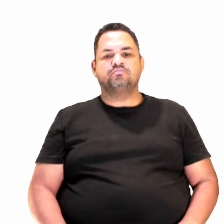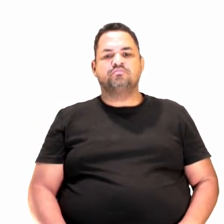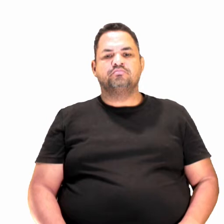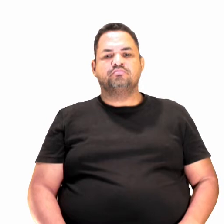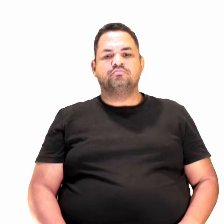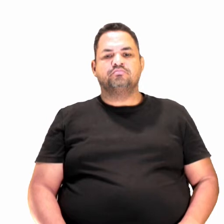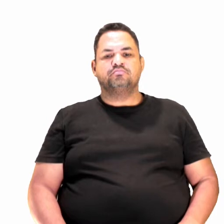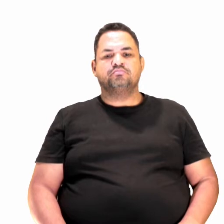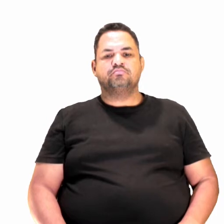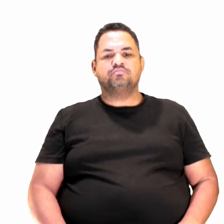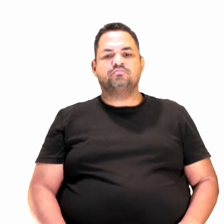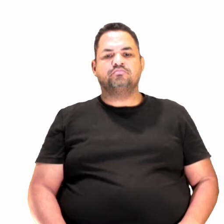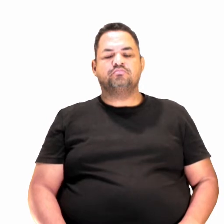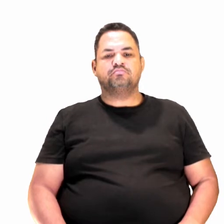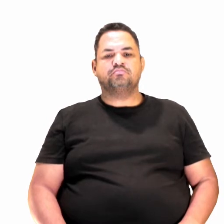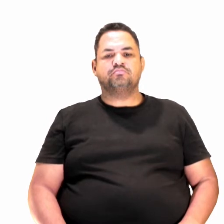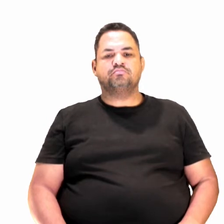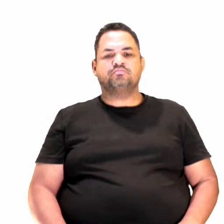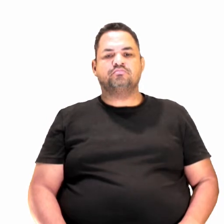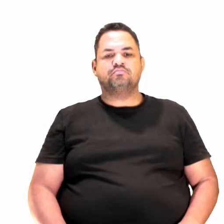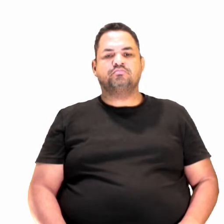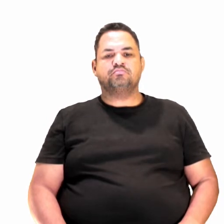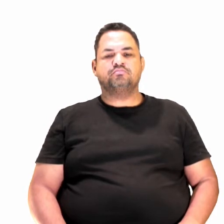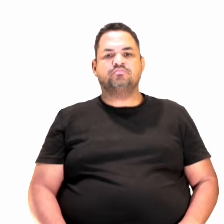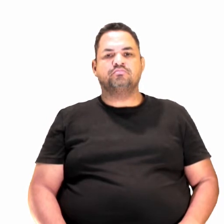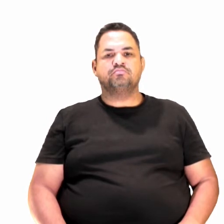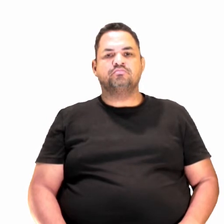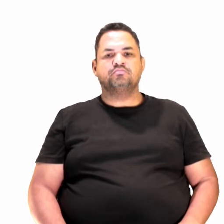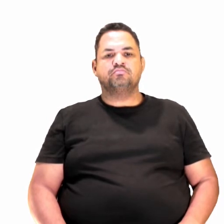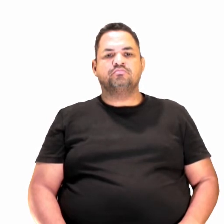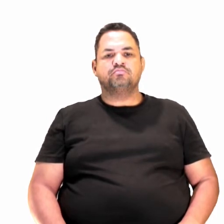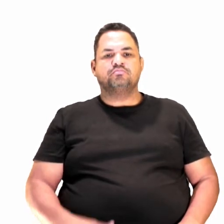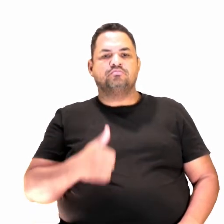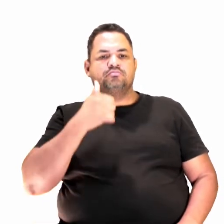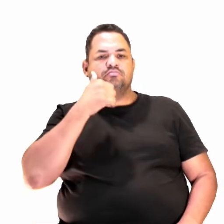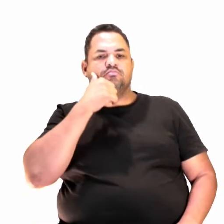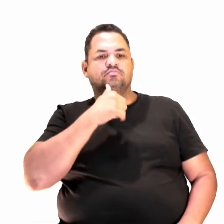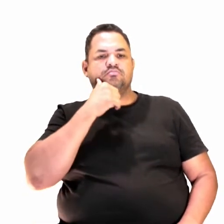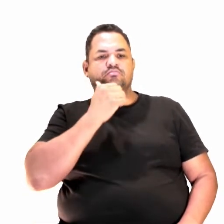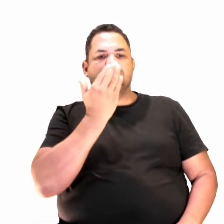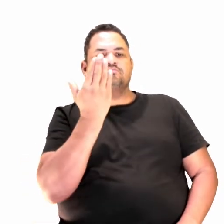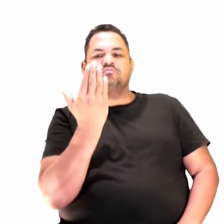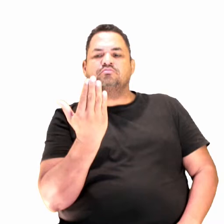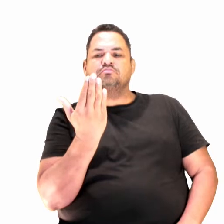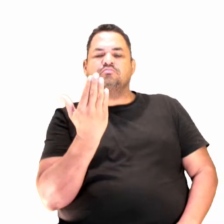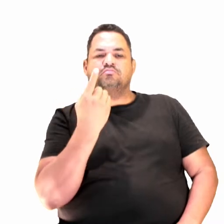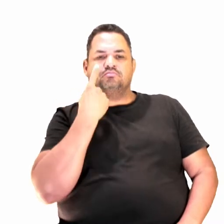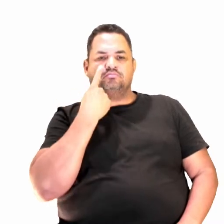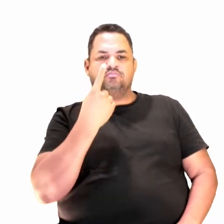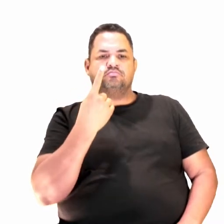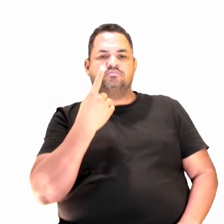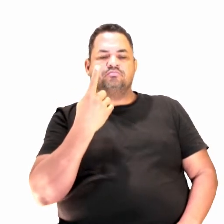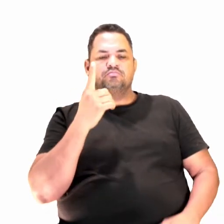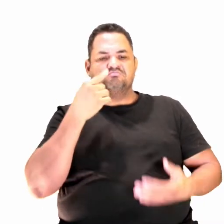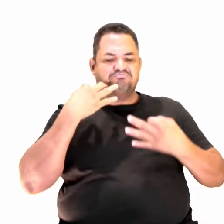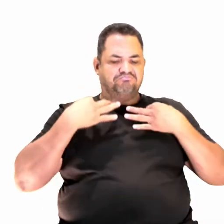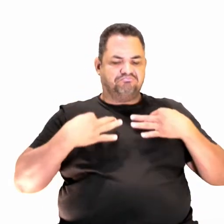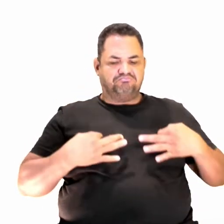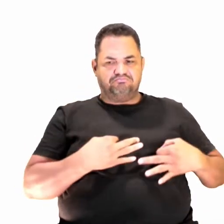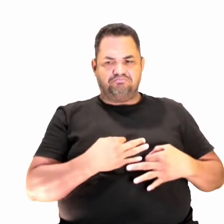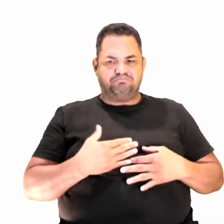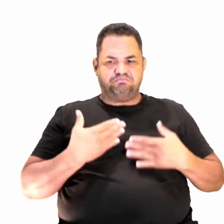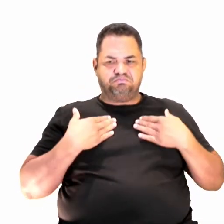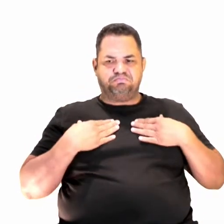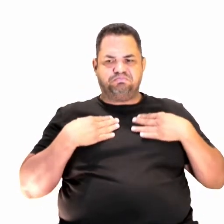ou seja, I must lose some weight. Então, essa moça está aqui olhando para o espelho, ela se vê de uma forma distorcida